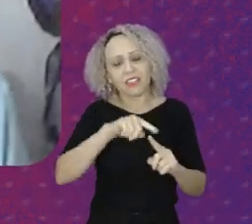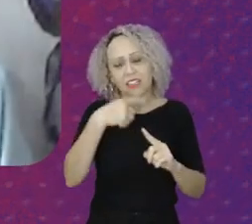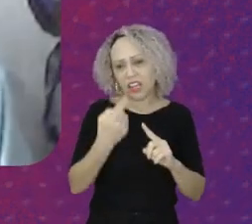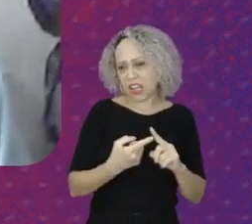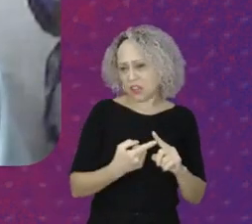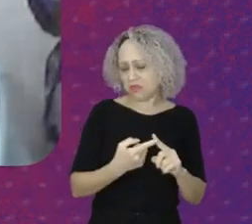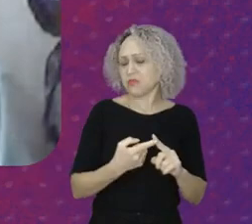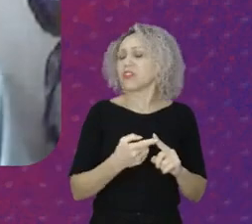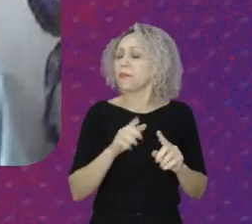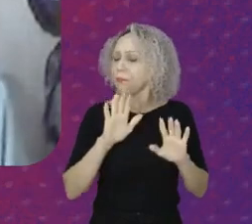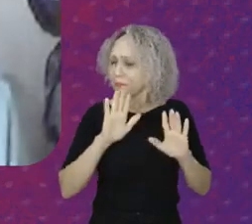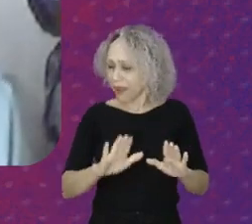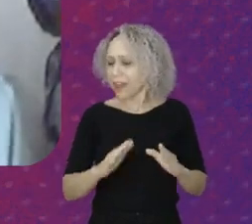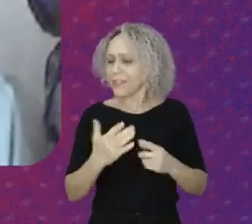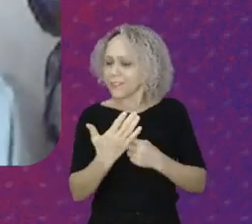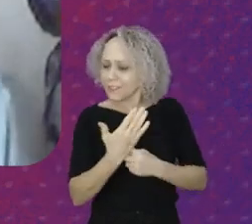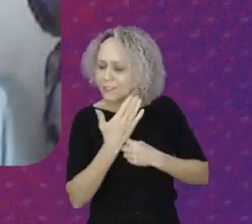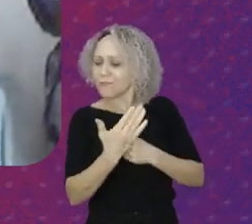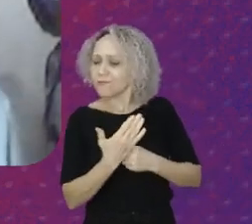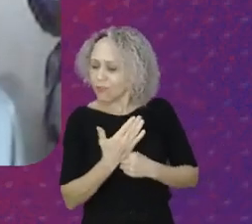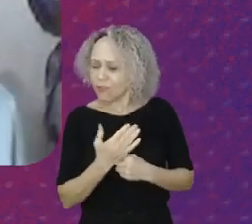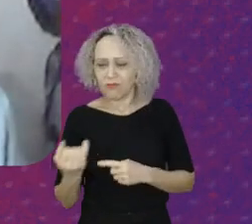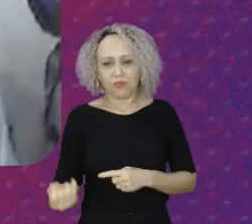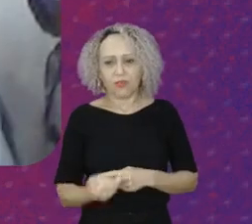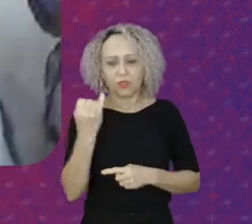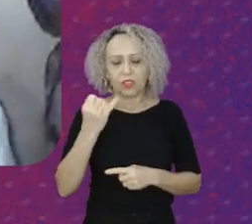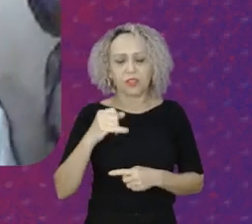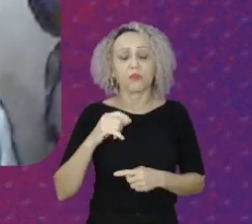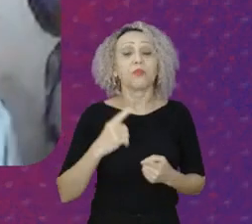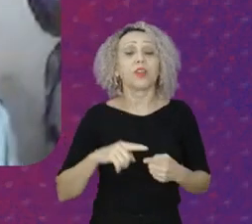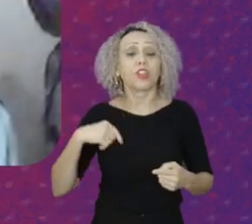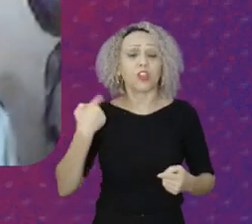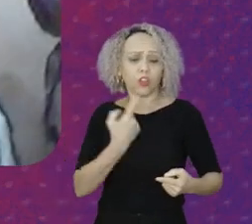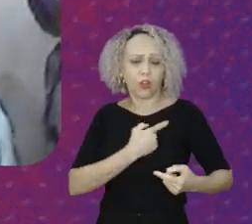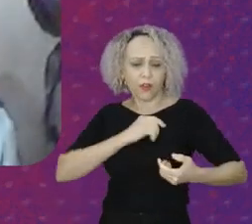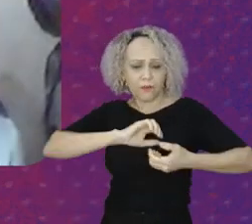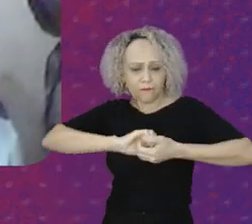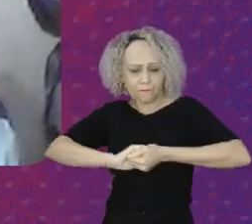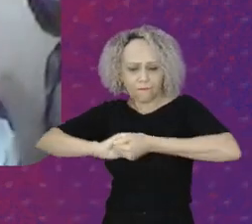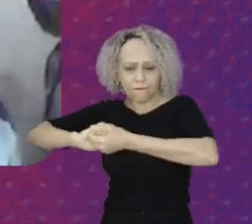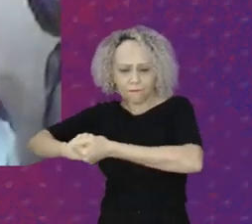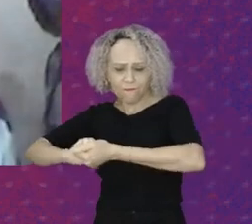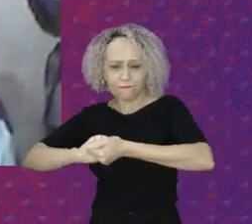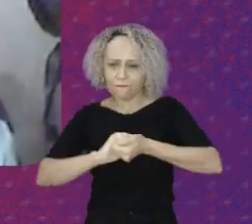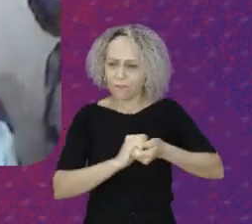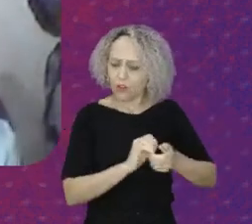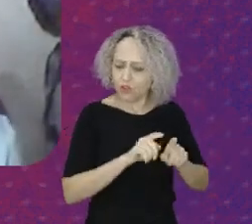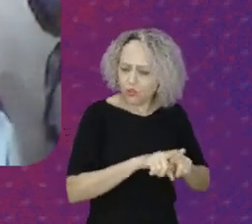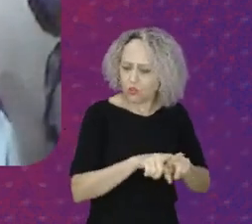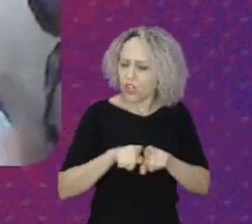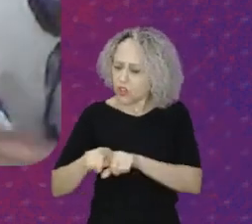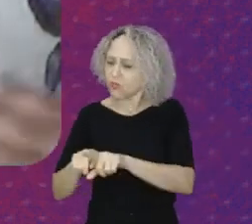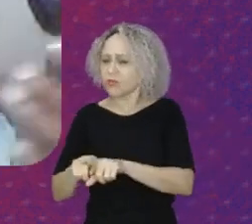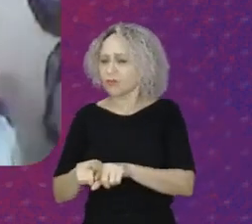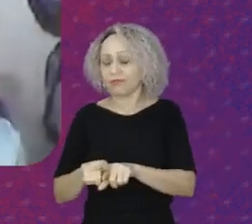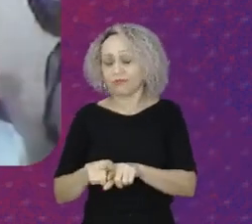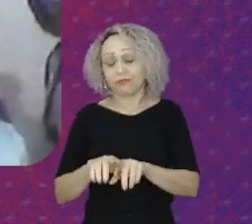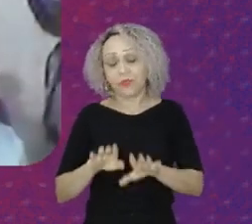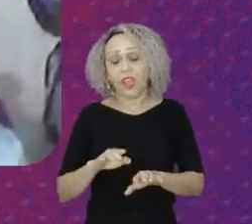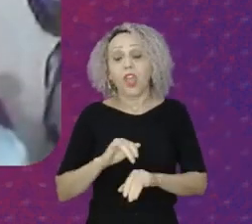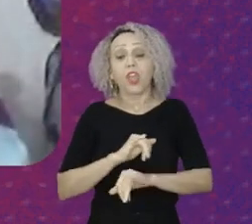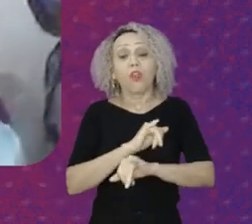importante, porque nós seguramos as mãos uma das outras. E é isso que eu digo para nossas companheiras. Eu não pude